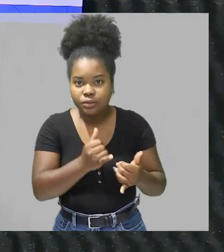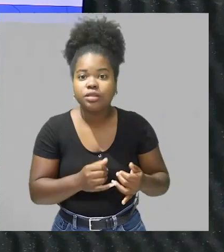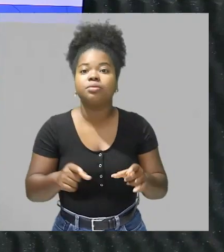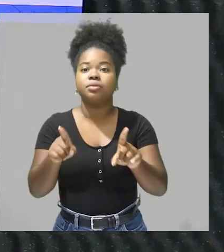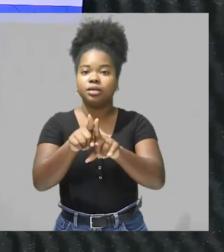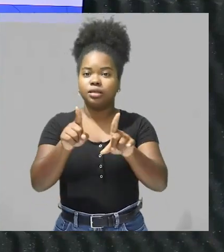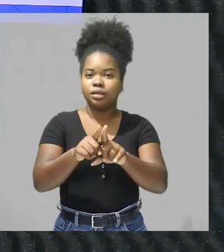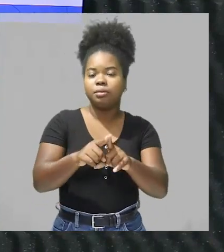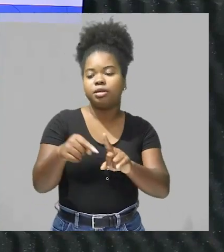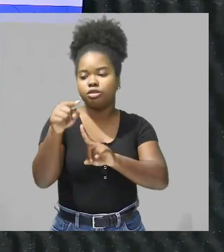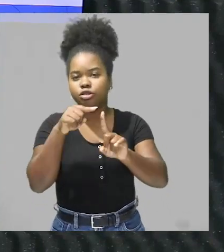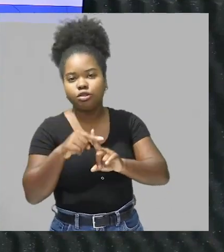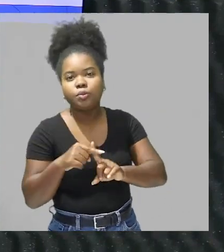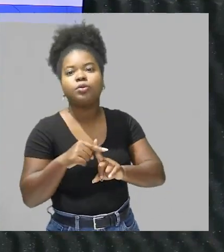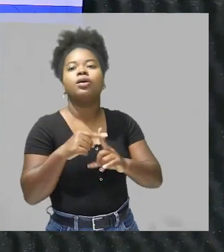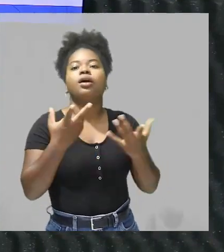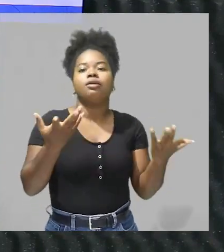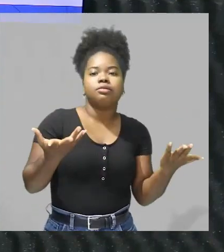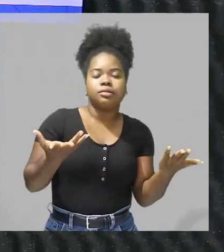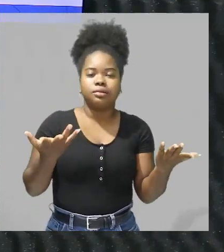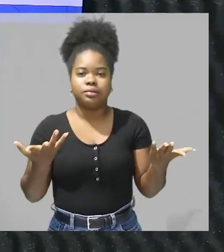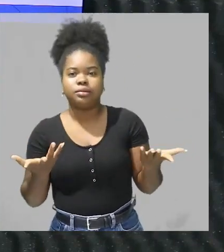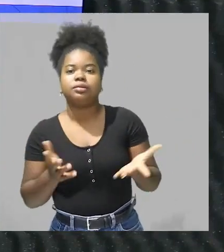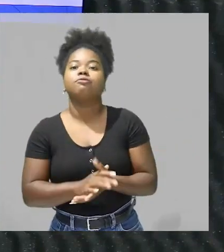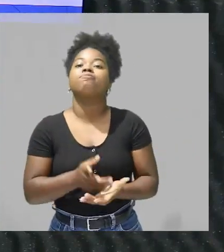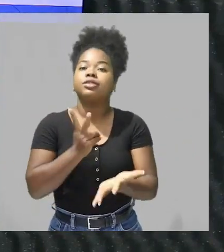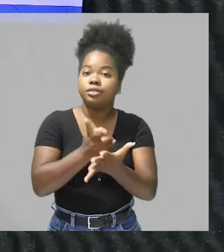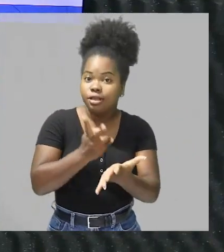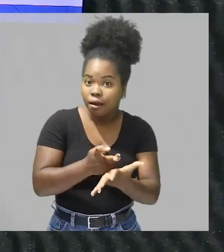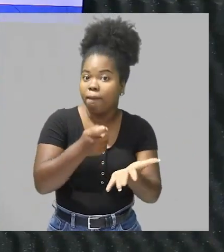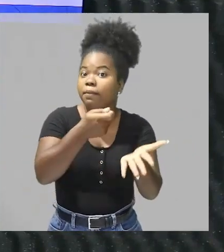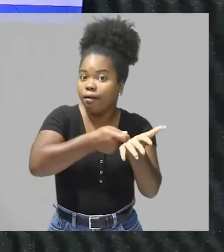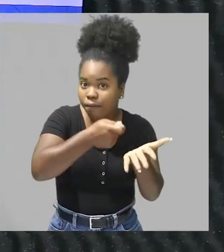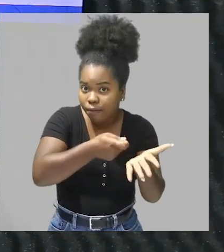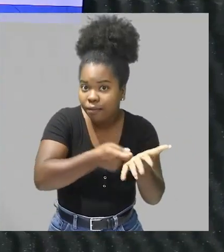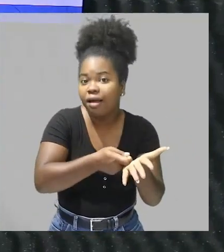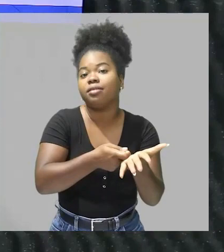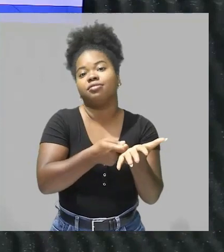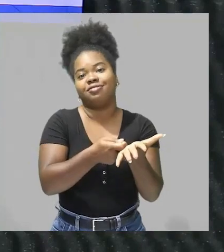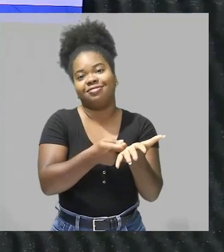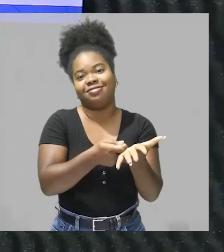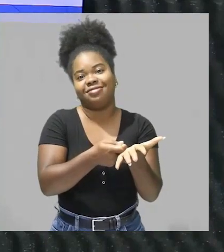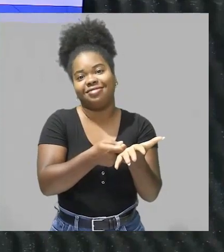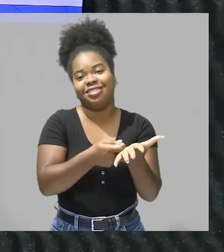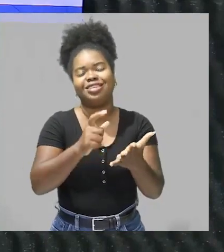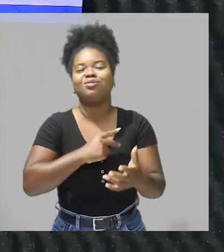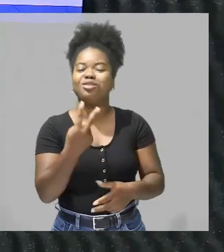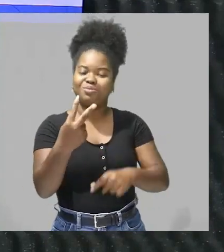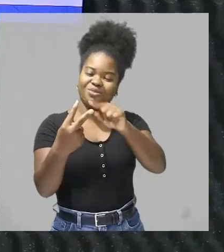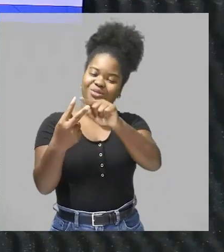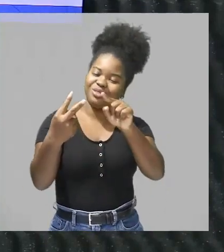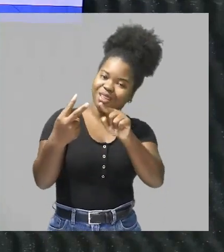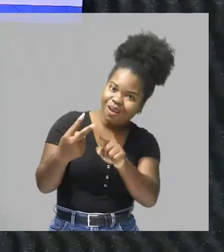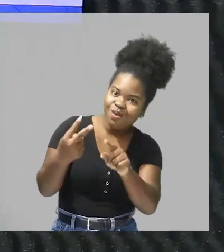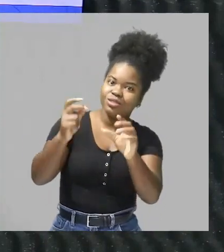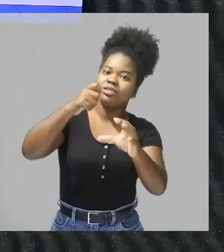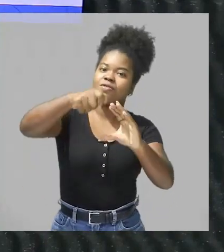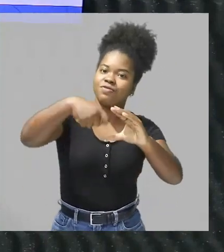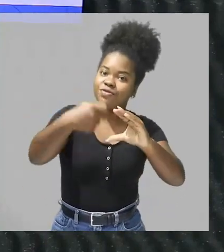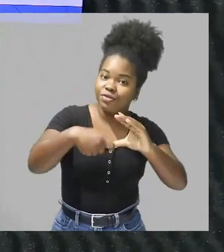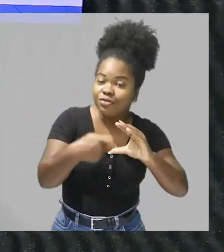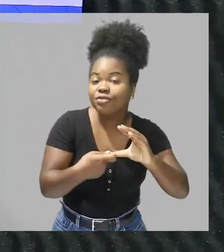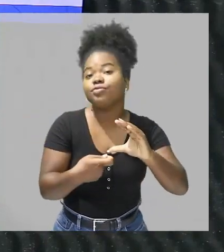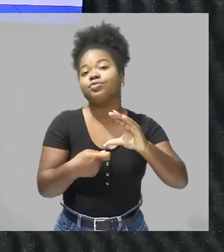que é muito cobrado a nível desses dois concursos então nós temos dois vídeos tratando